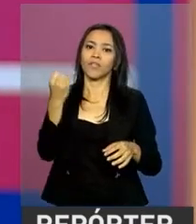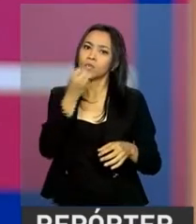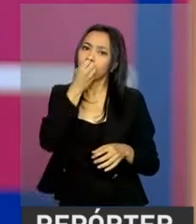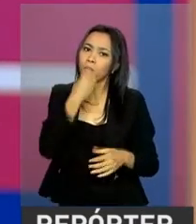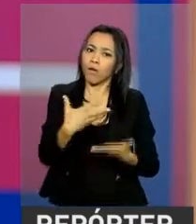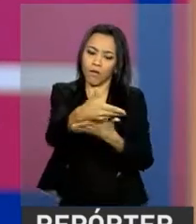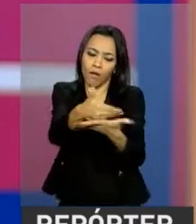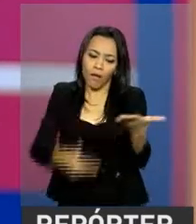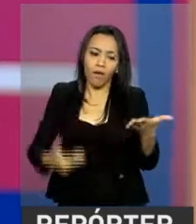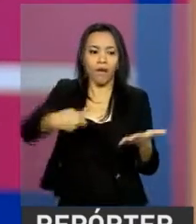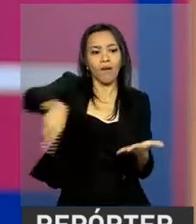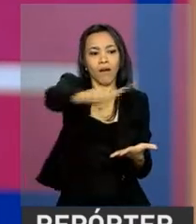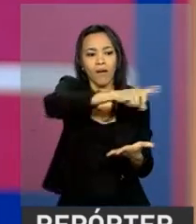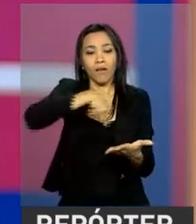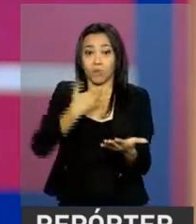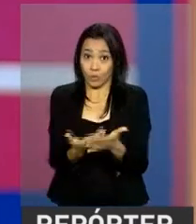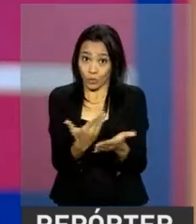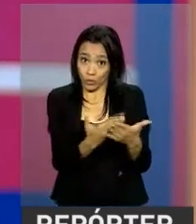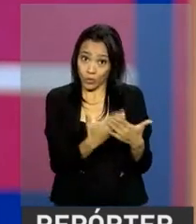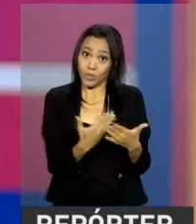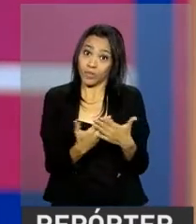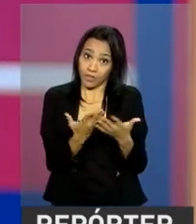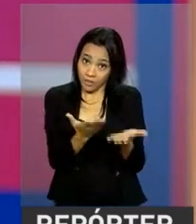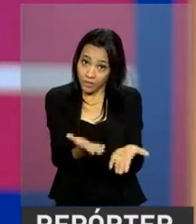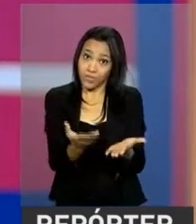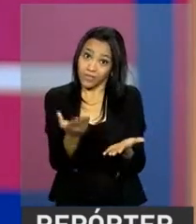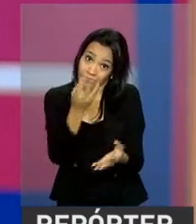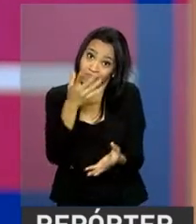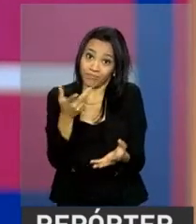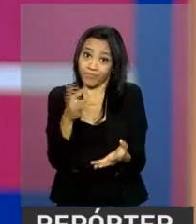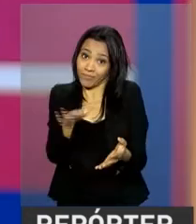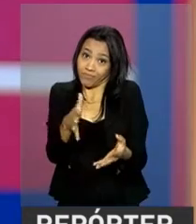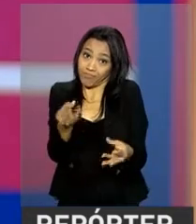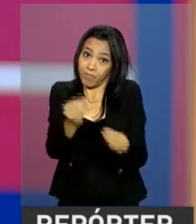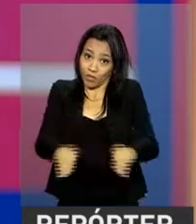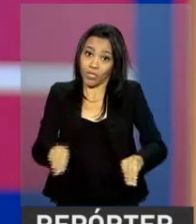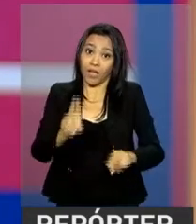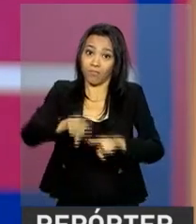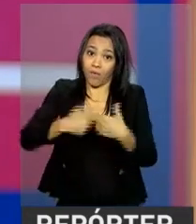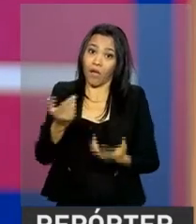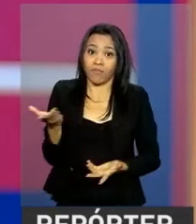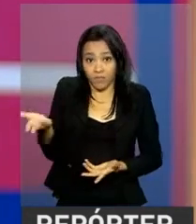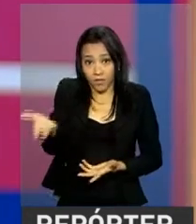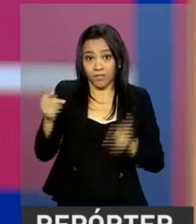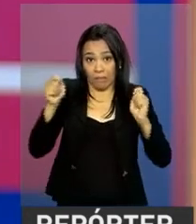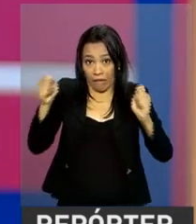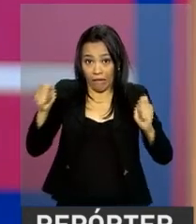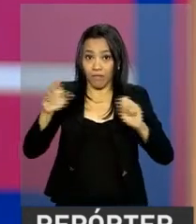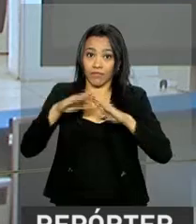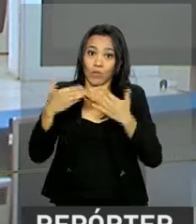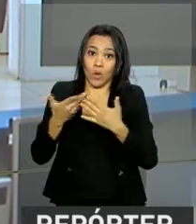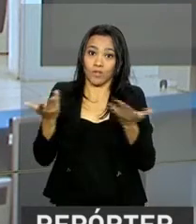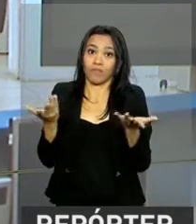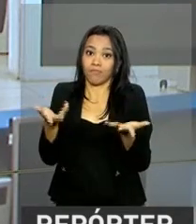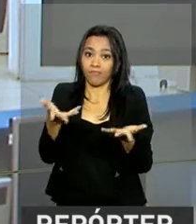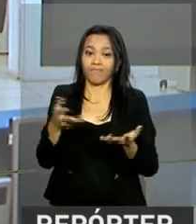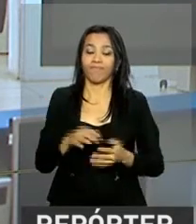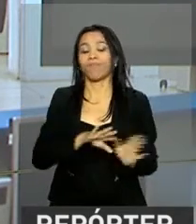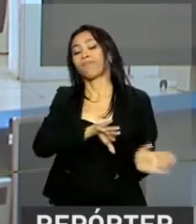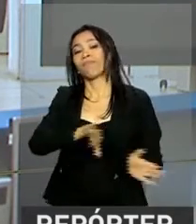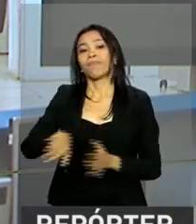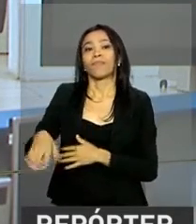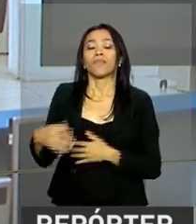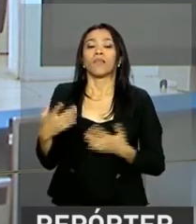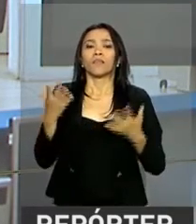prova para aqueles estudantes que eventualmente poderiam ser prejudicados por conta desse tipo de situação e